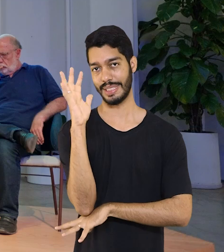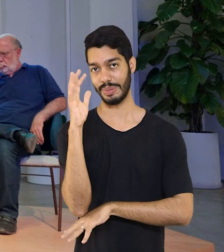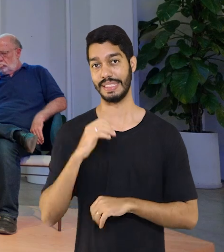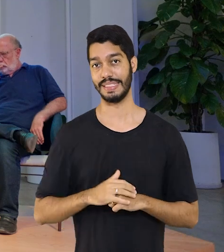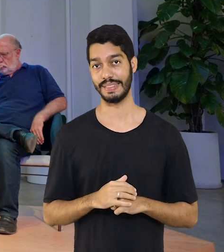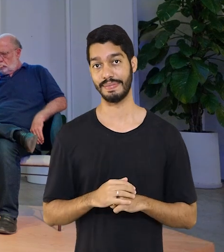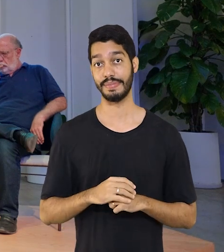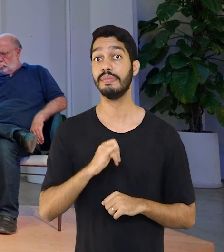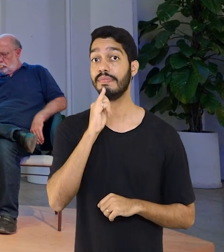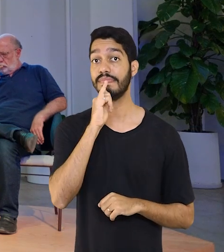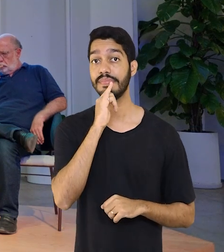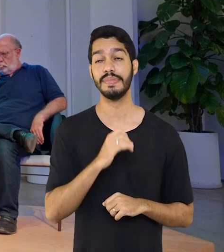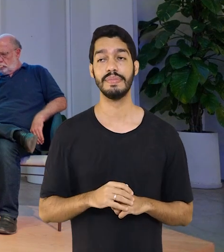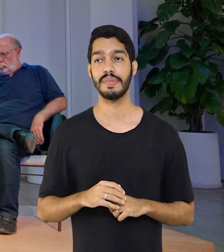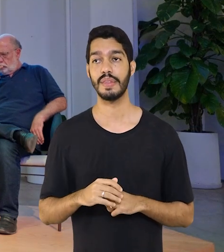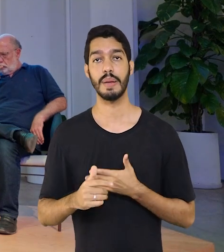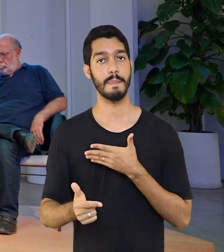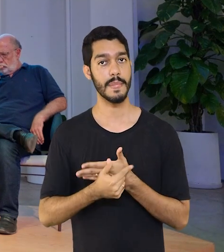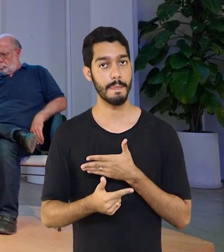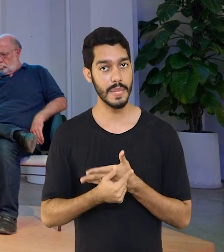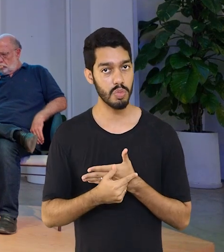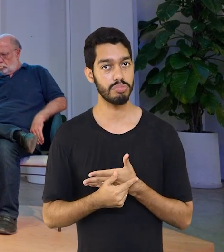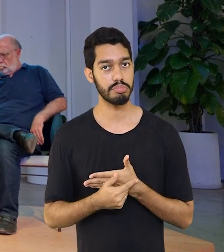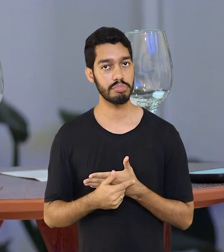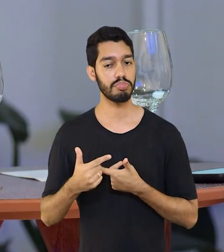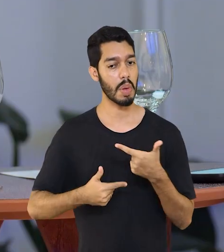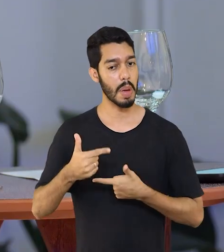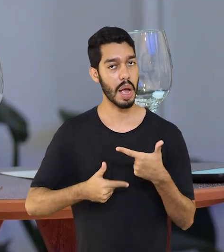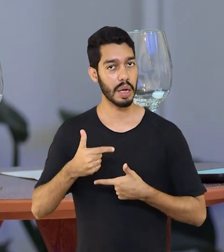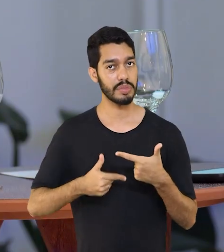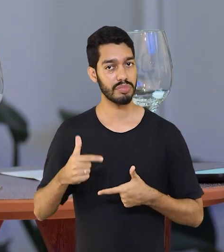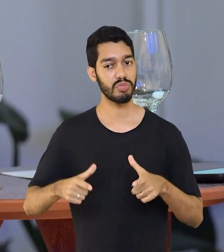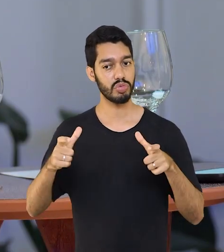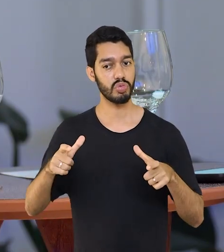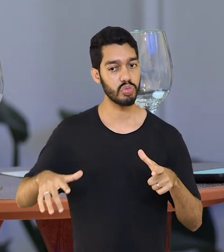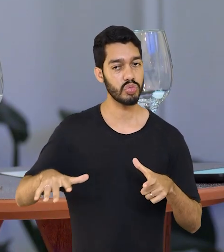na natureza, como, por exemplo, o papel do manguezal